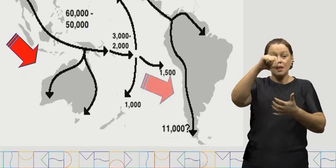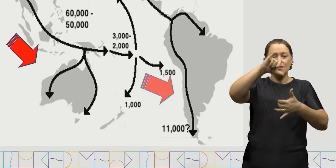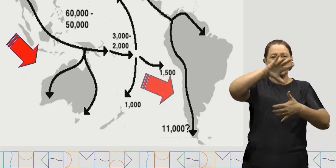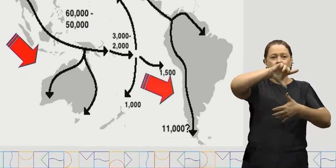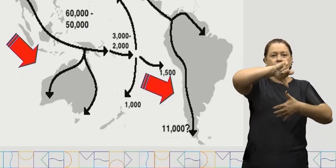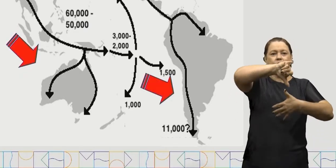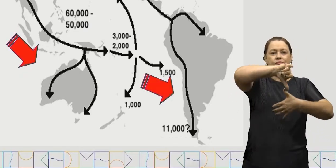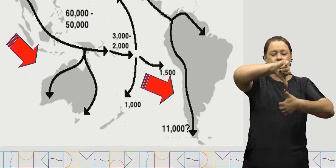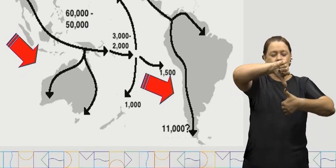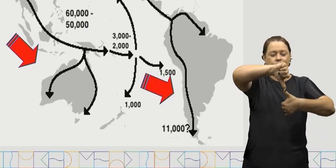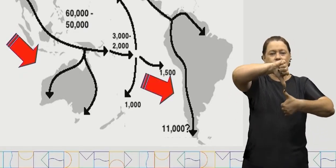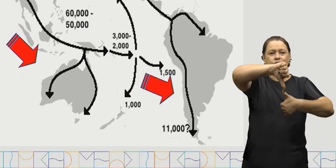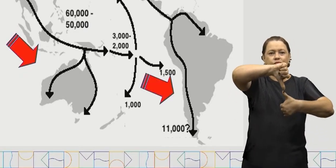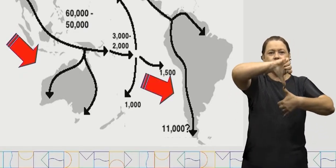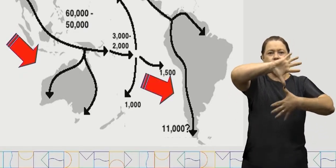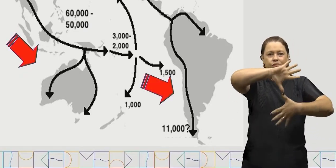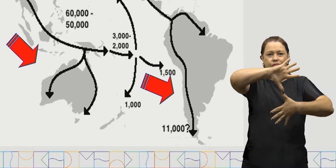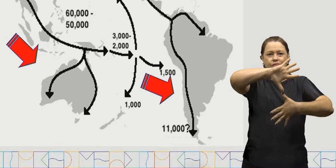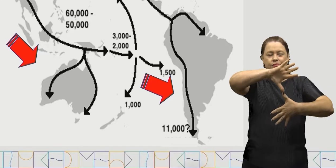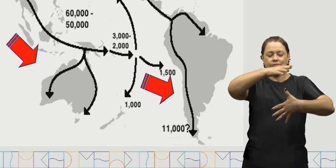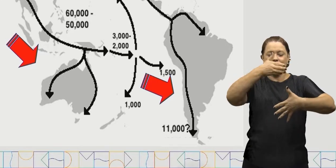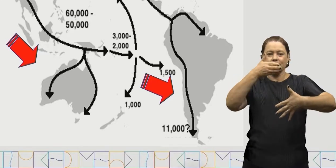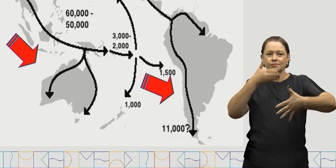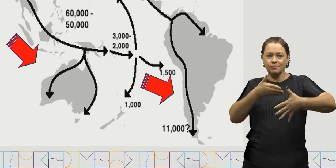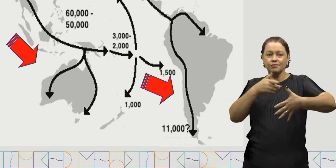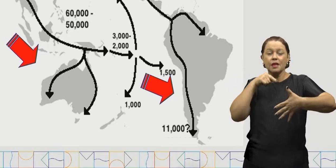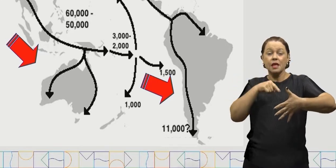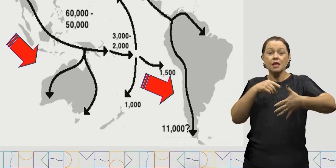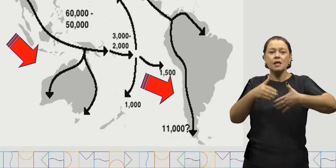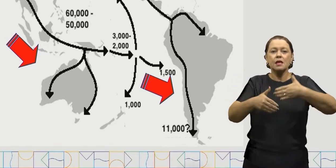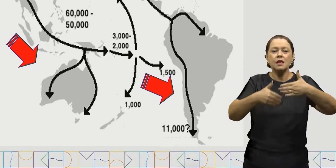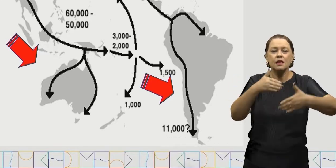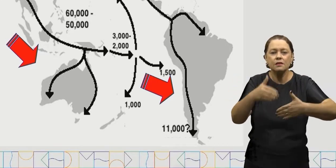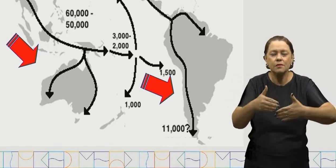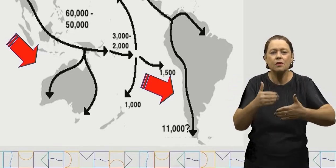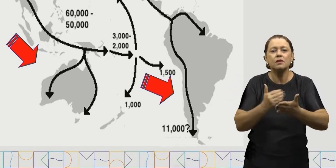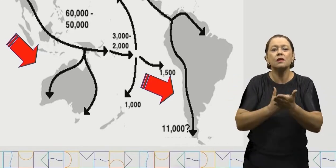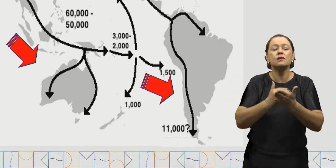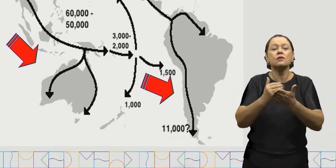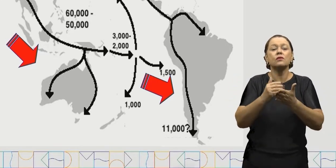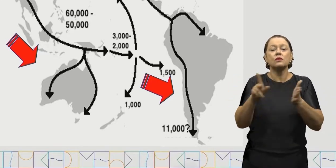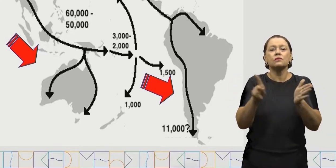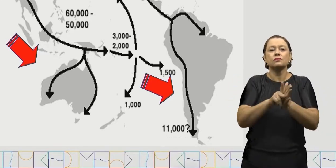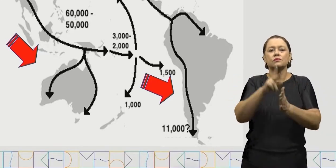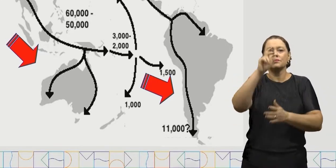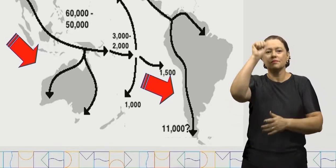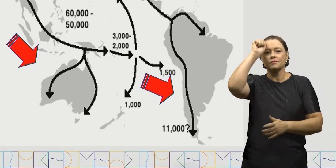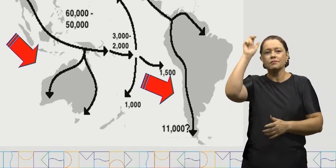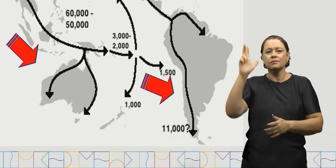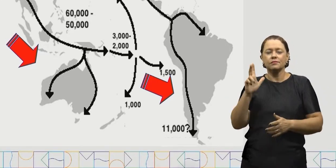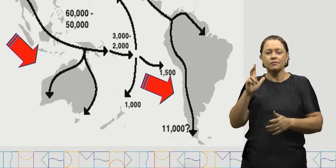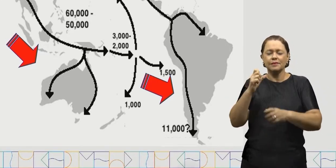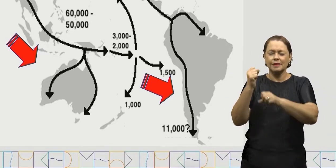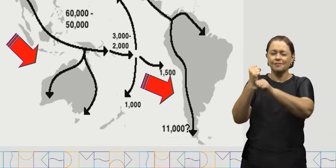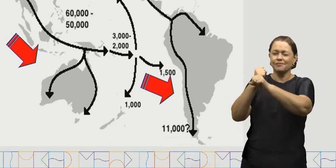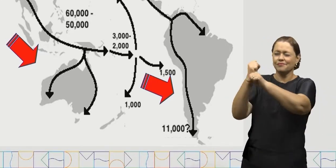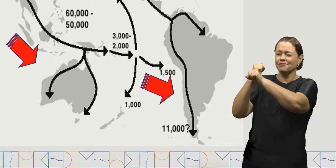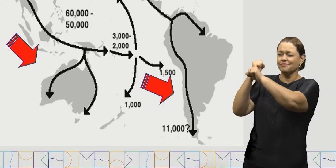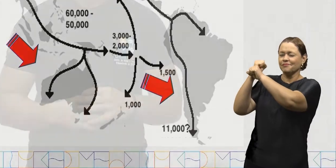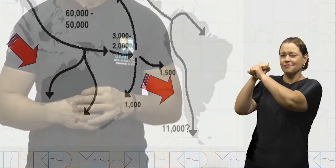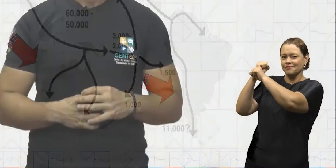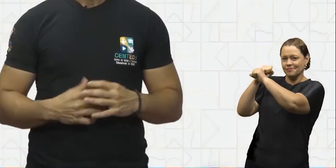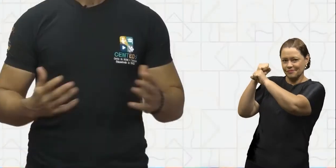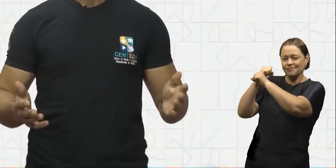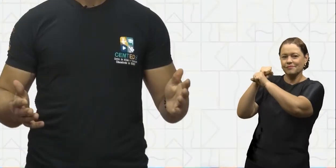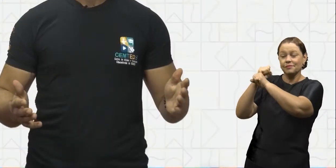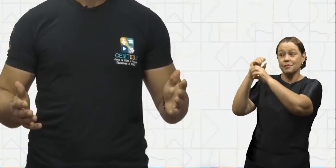América. Os primeiros processos de imigração ocorreram no próprio continente africano, e isso aconteceu há milhares de